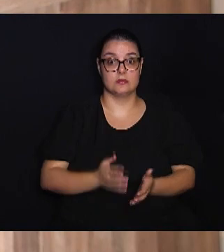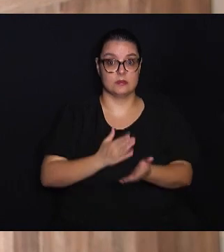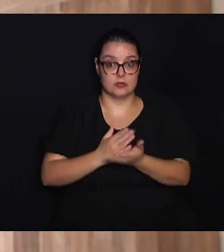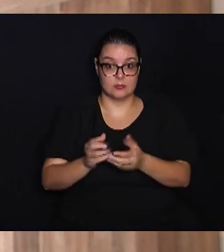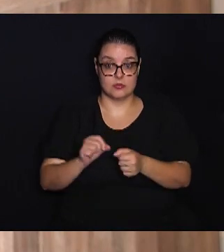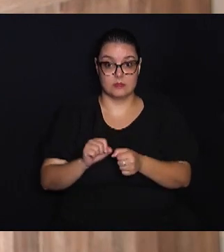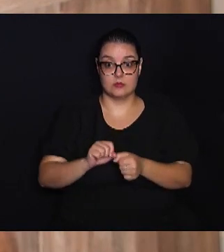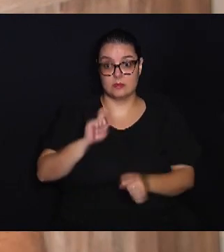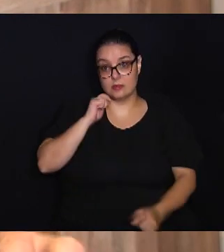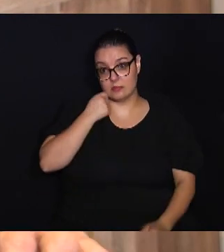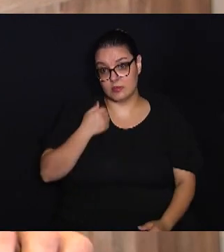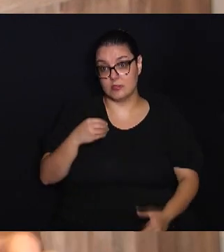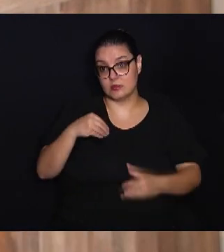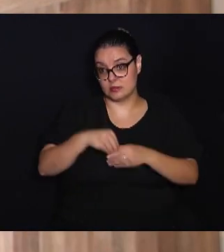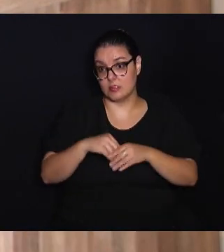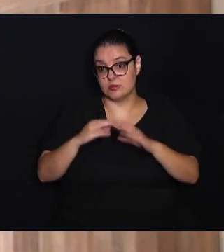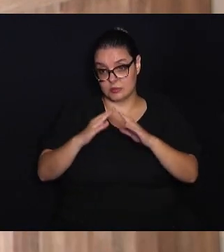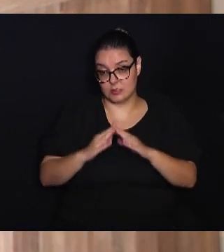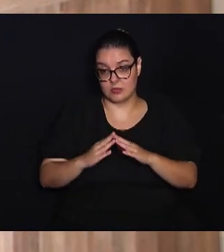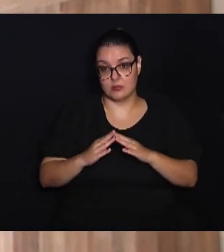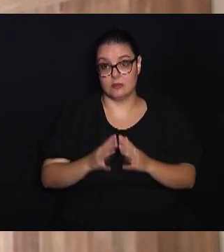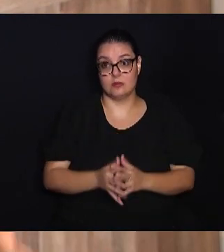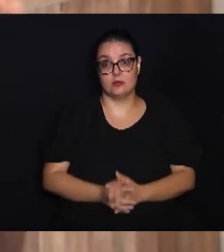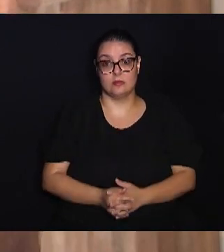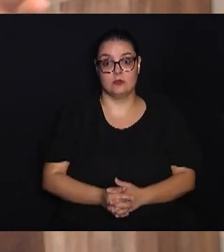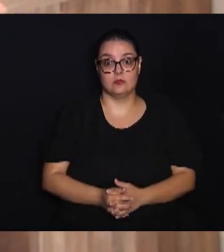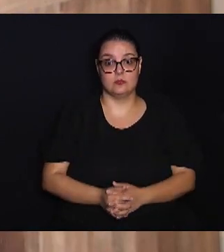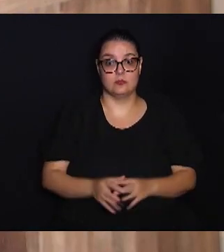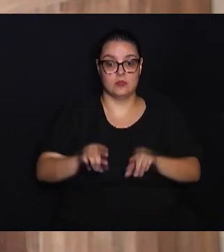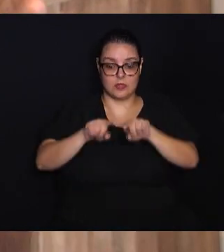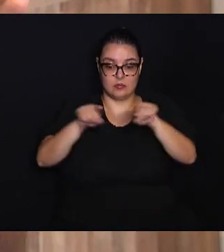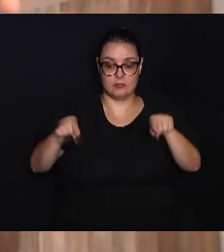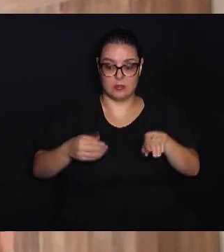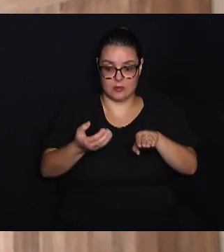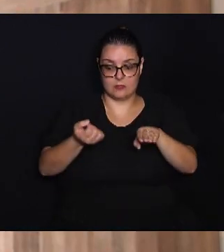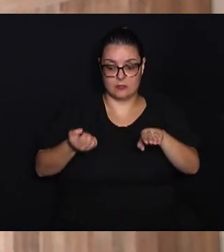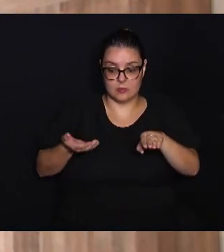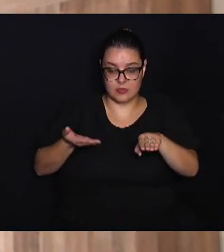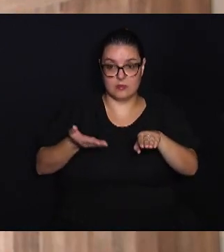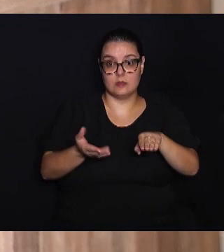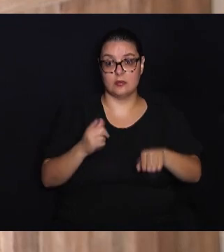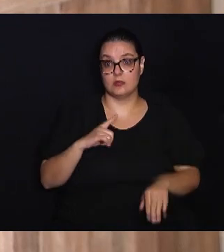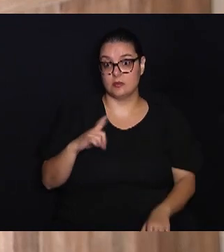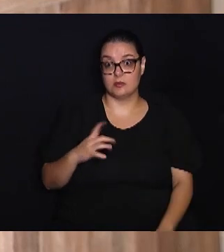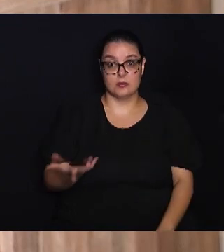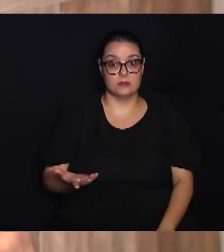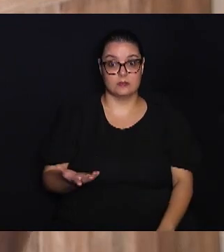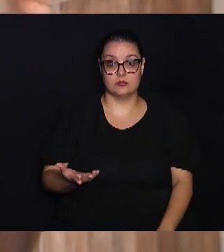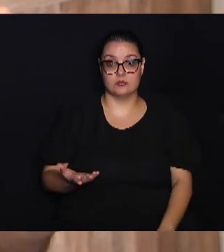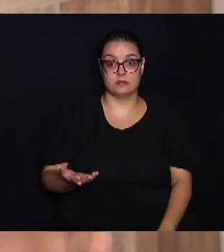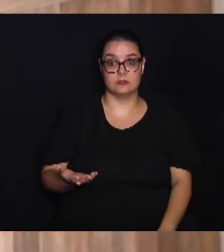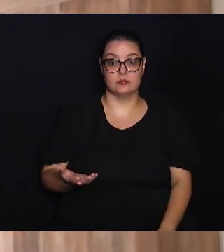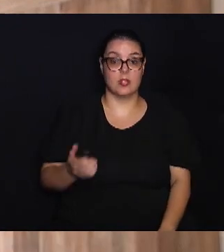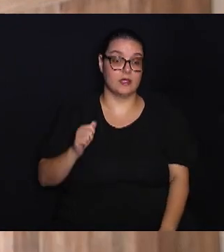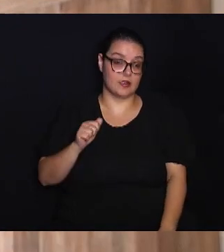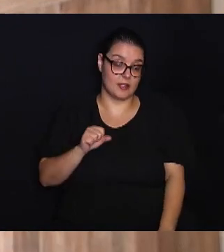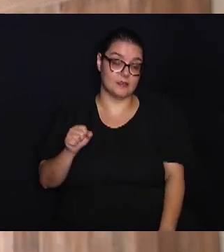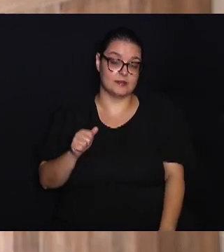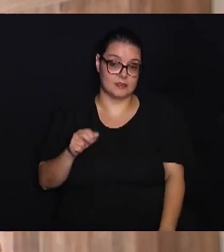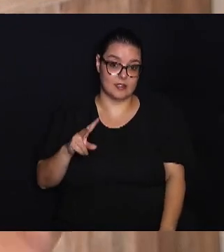comecei a fazer pães em casa comecei com um forninho que eu tinha em casa mesmo e ali eu